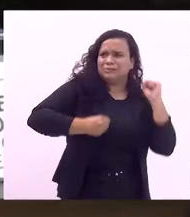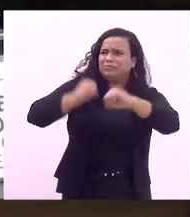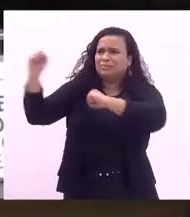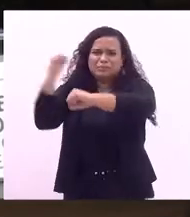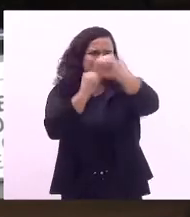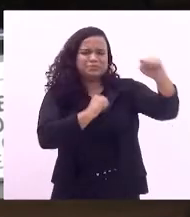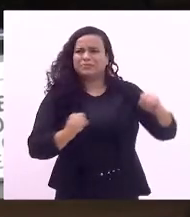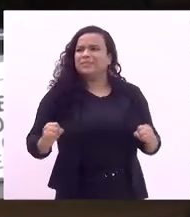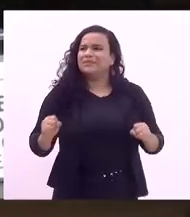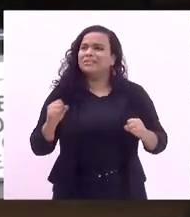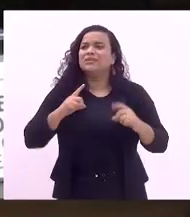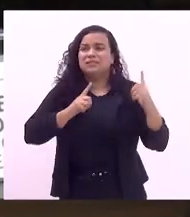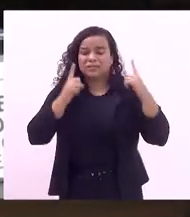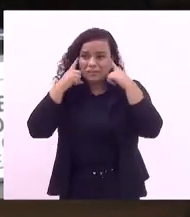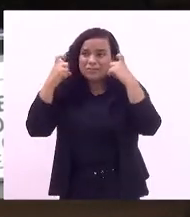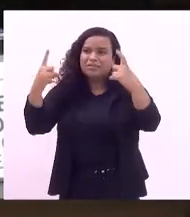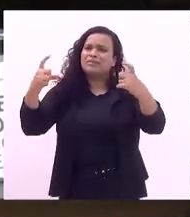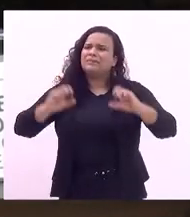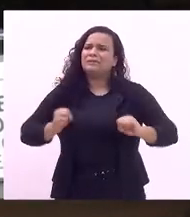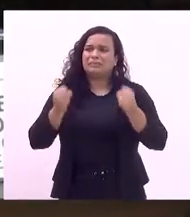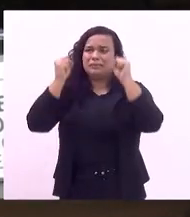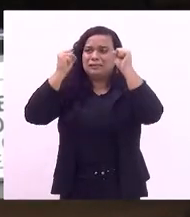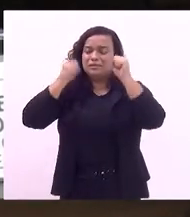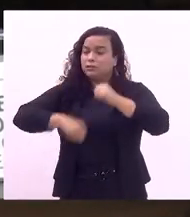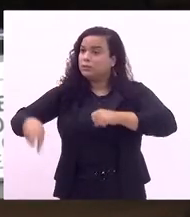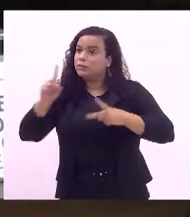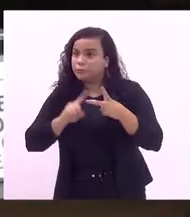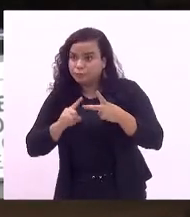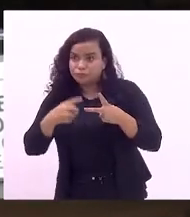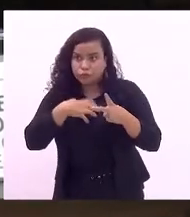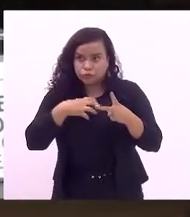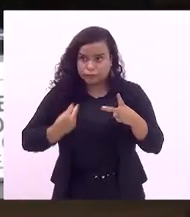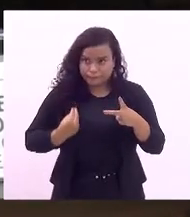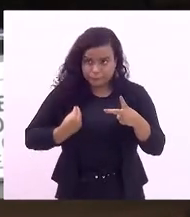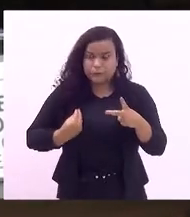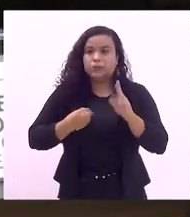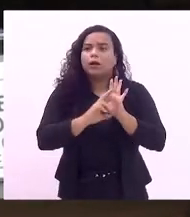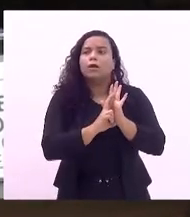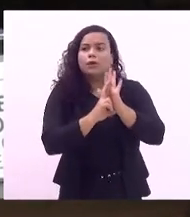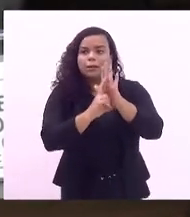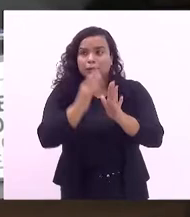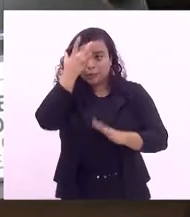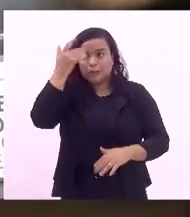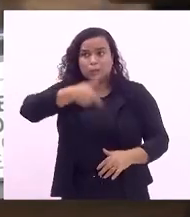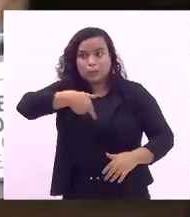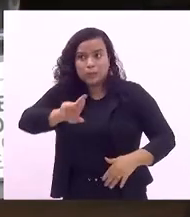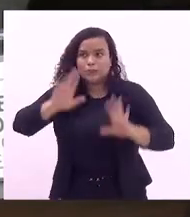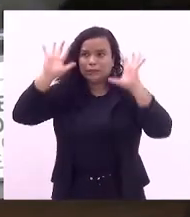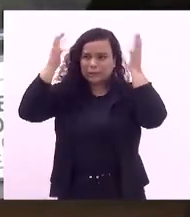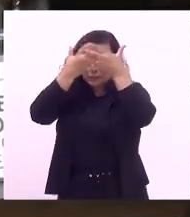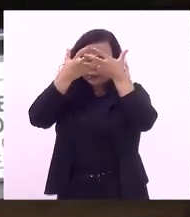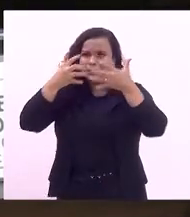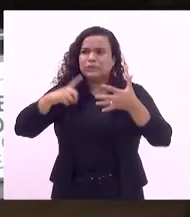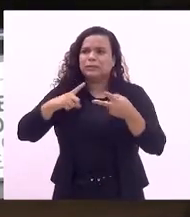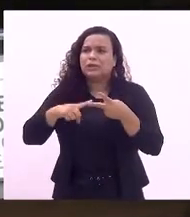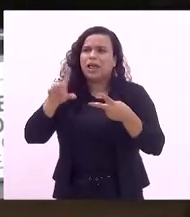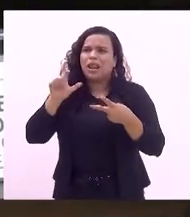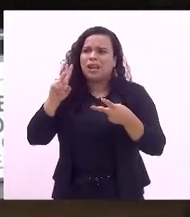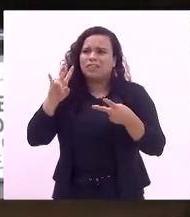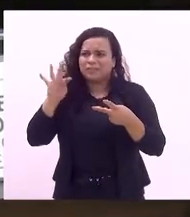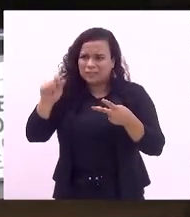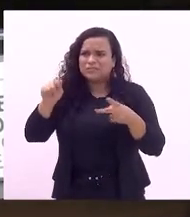viver e na segunda maneira de viver representada pelos religiosos que passaram O sacerdote eo Levita